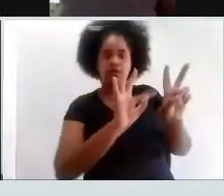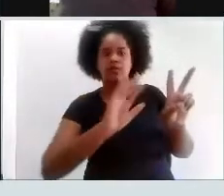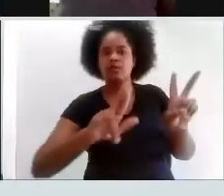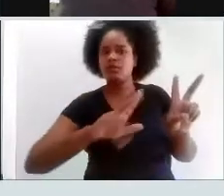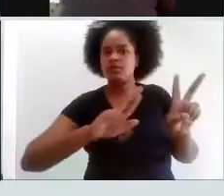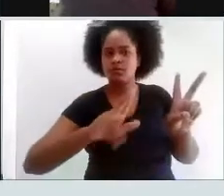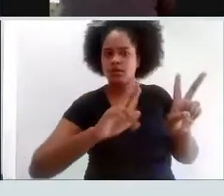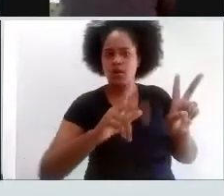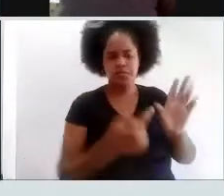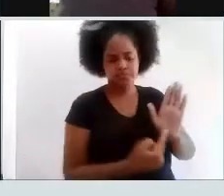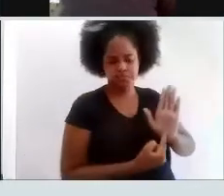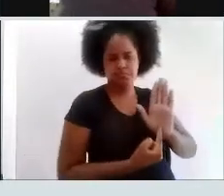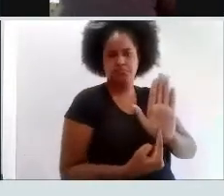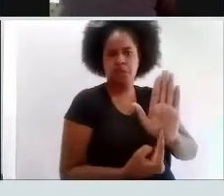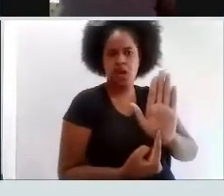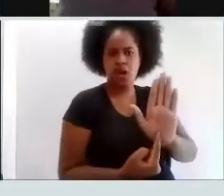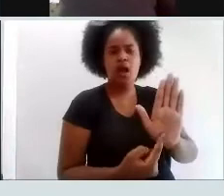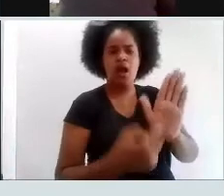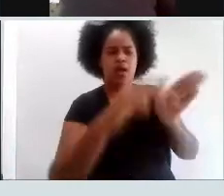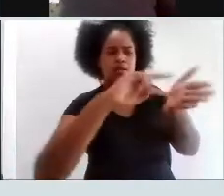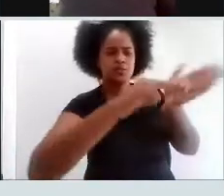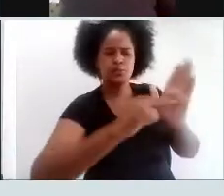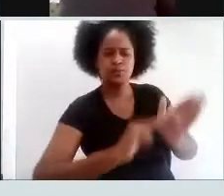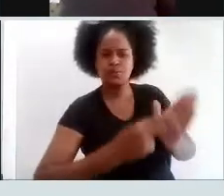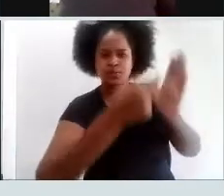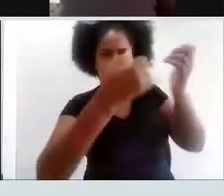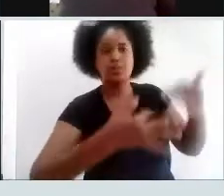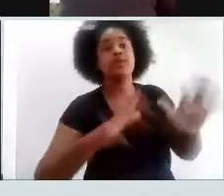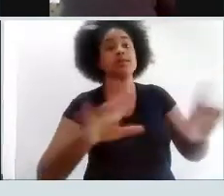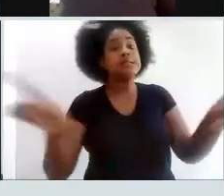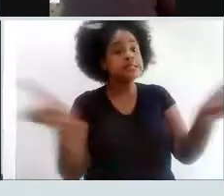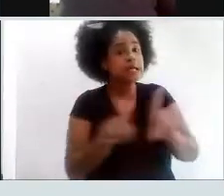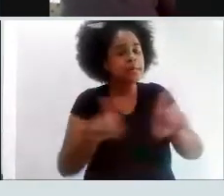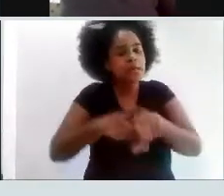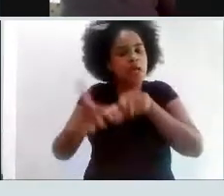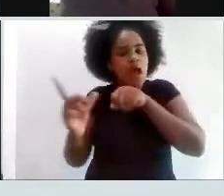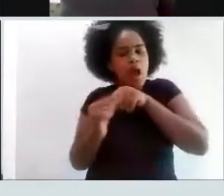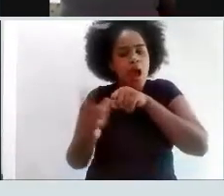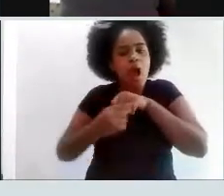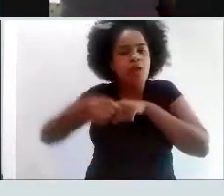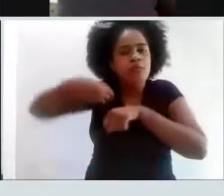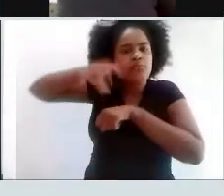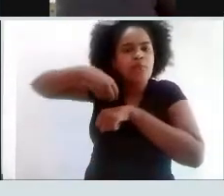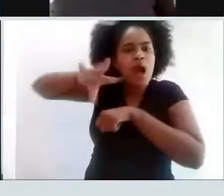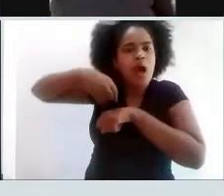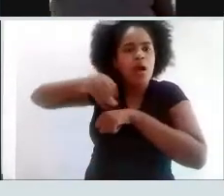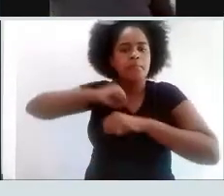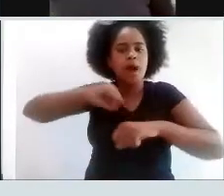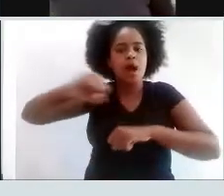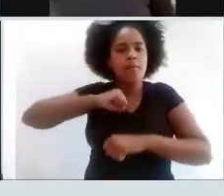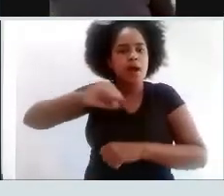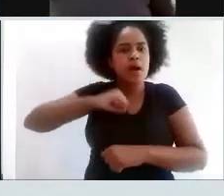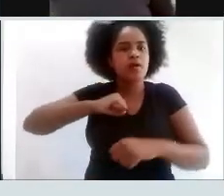querer dissertar, argumentar, né? E